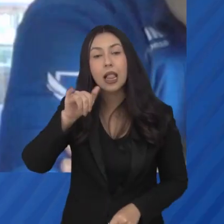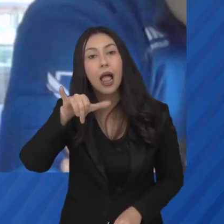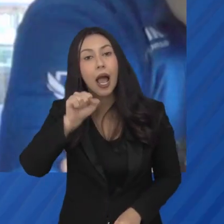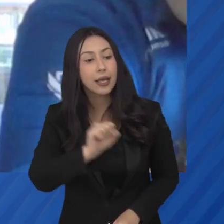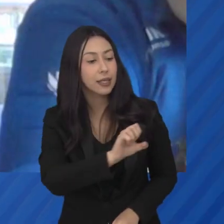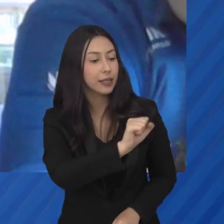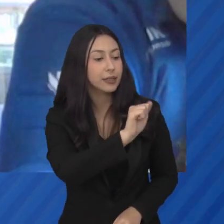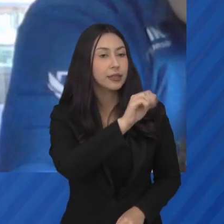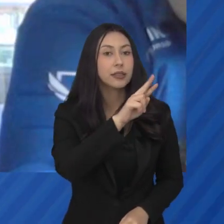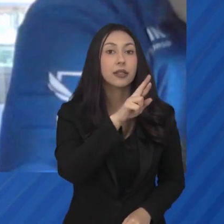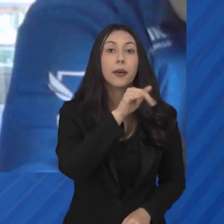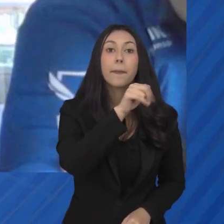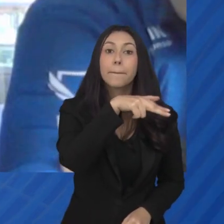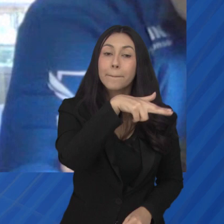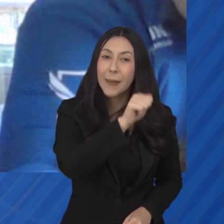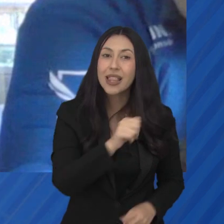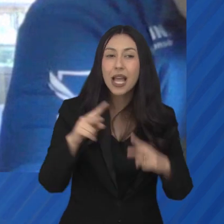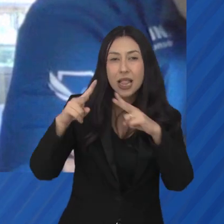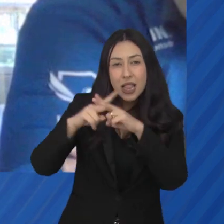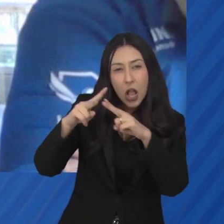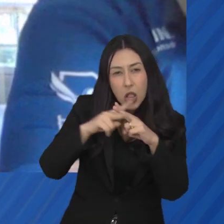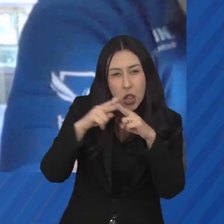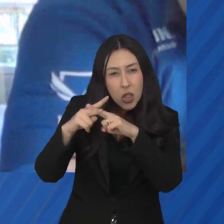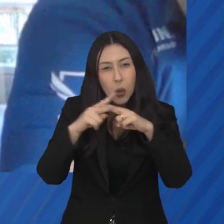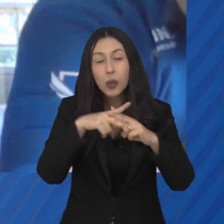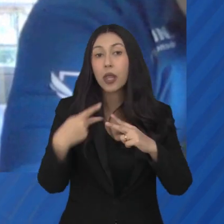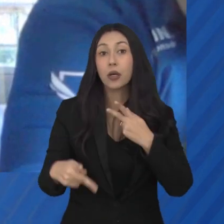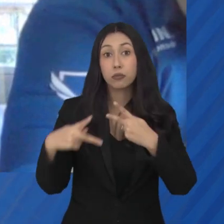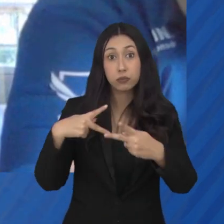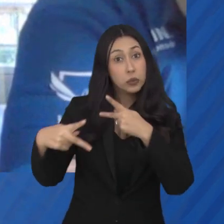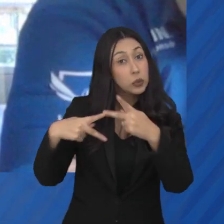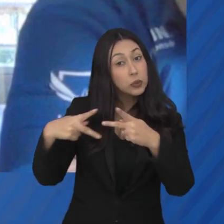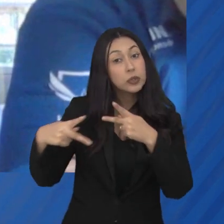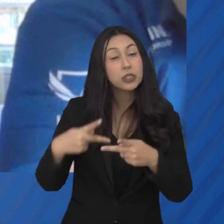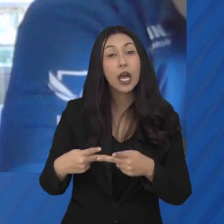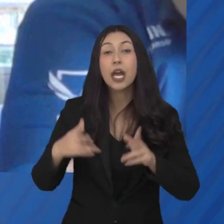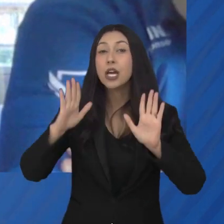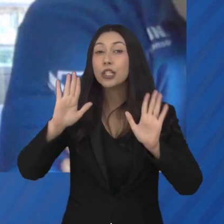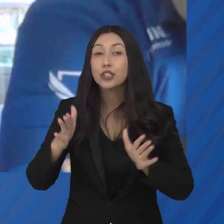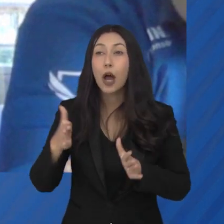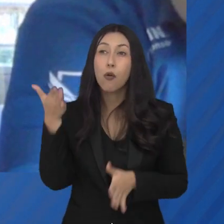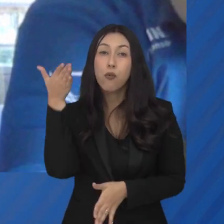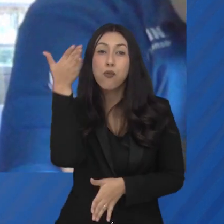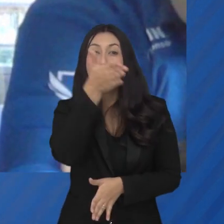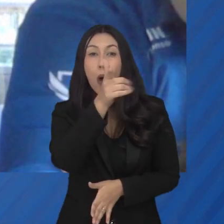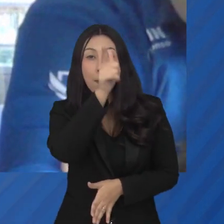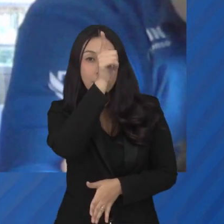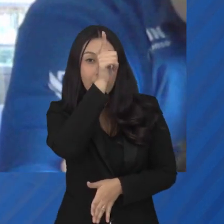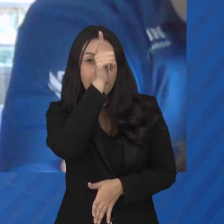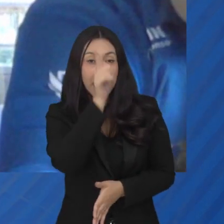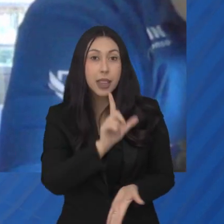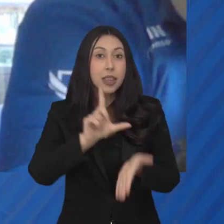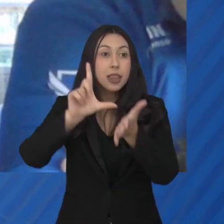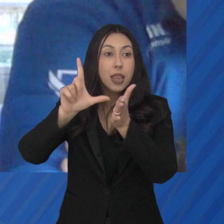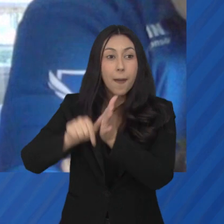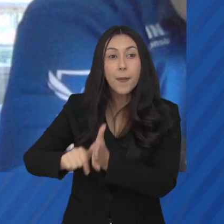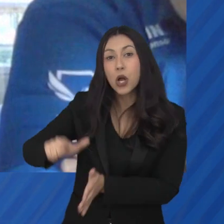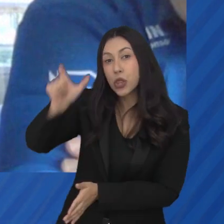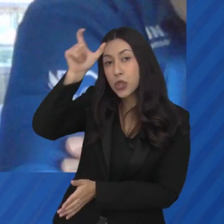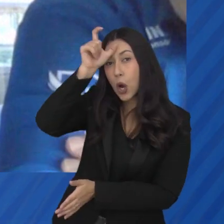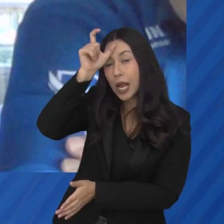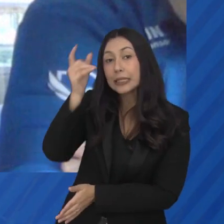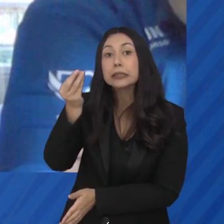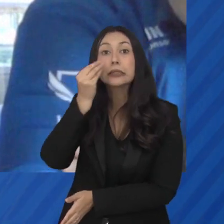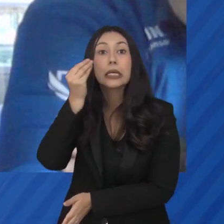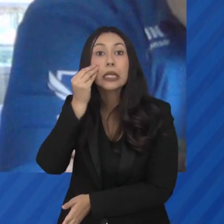preparação. Laís Nunes e Sabrina Gama são do time de wrestling de São José dos Campos. Elas passaram dias na Alemanha e foram à